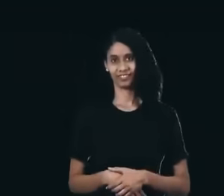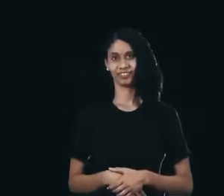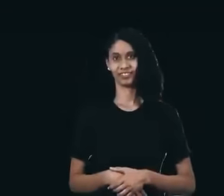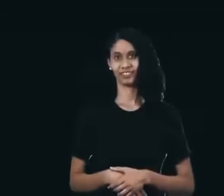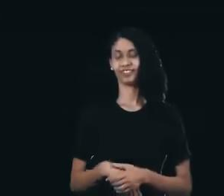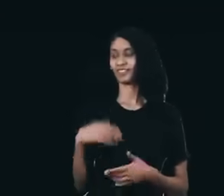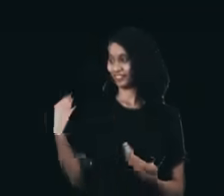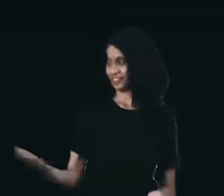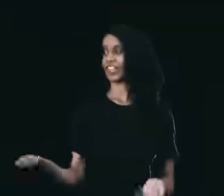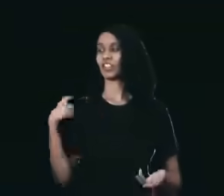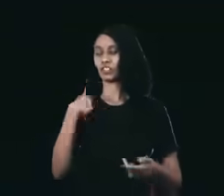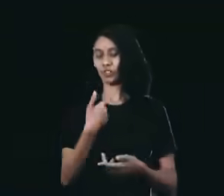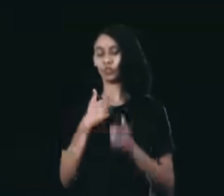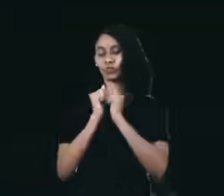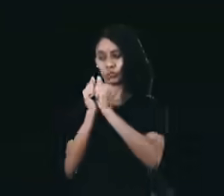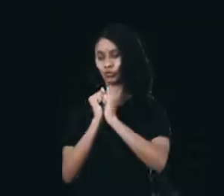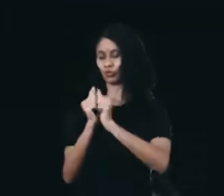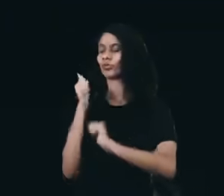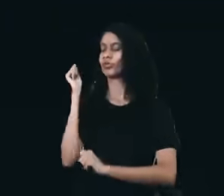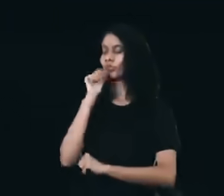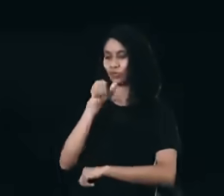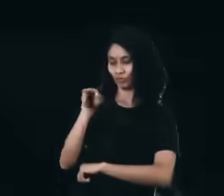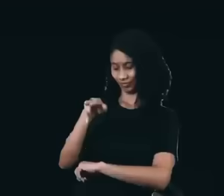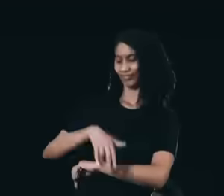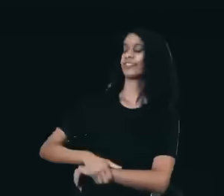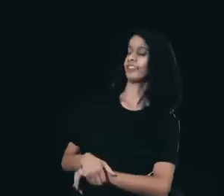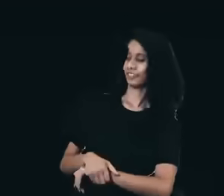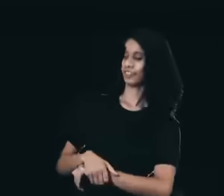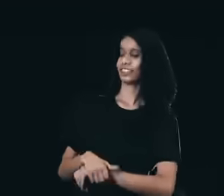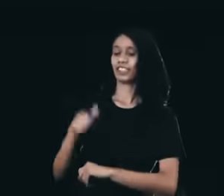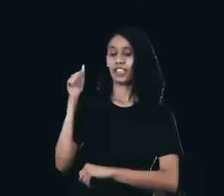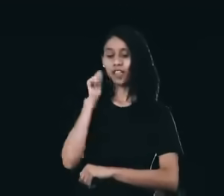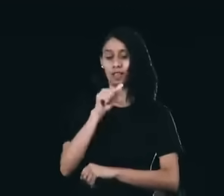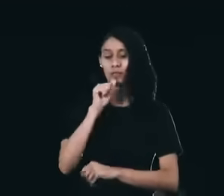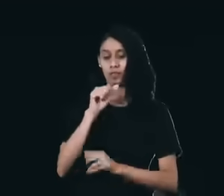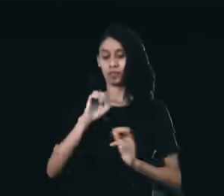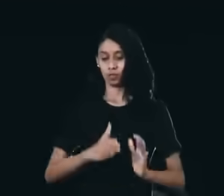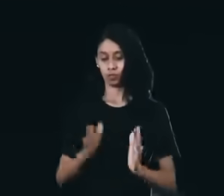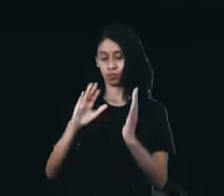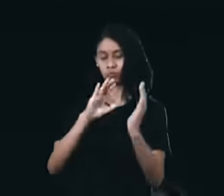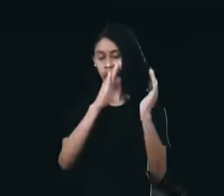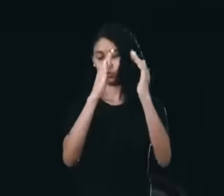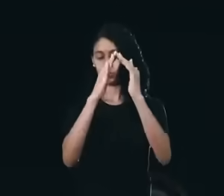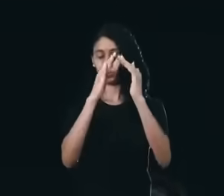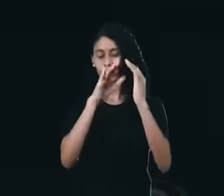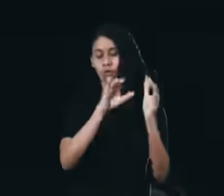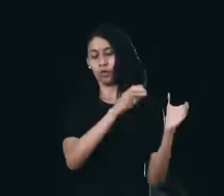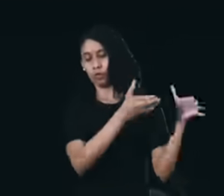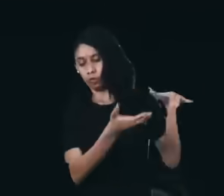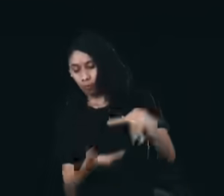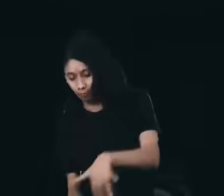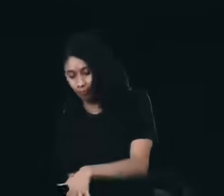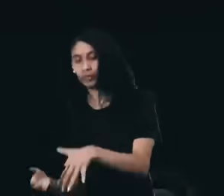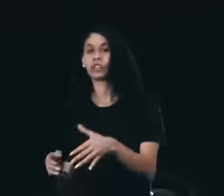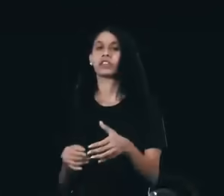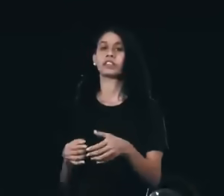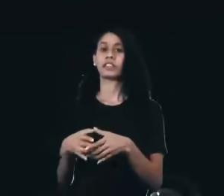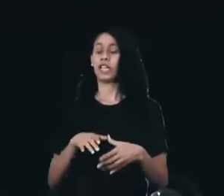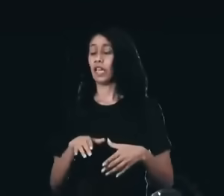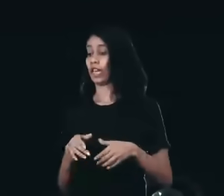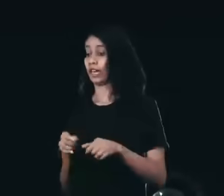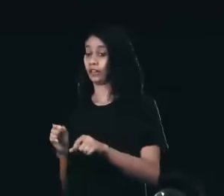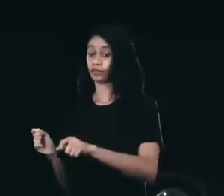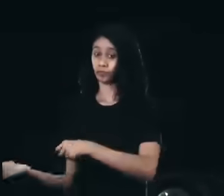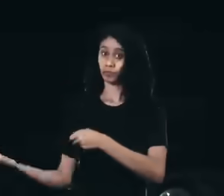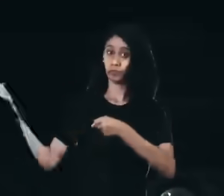É isso aí. Tamo junto, irmã. Assim ela esvaziou depressa o seu cântaro no bebedouro e correu